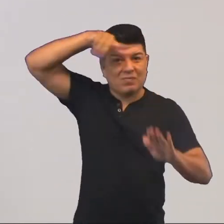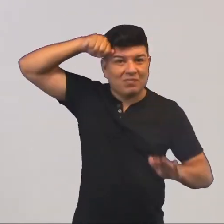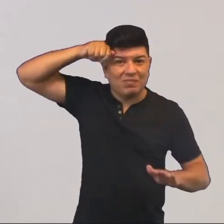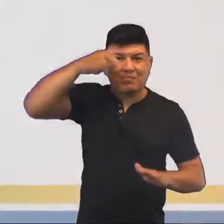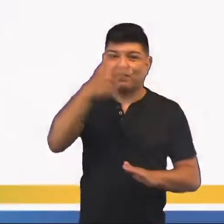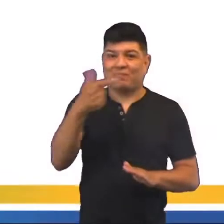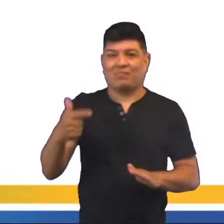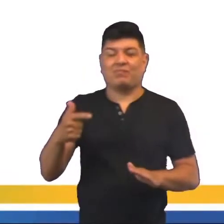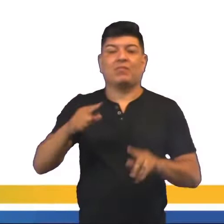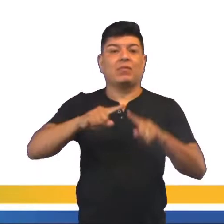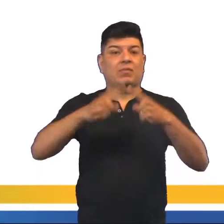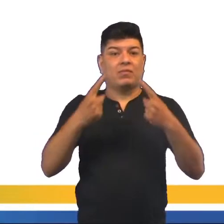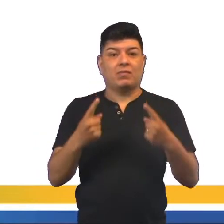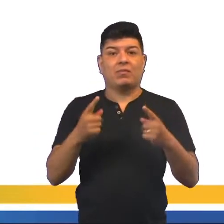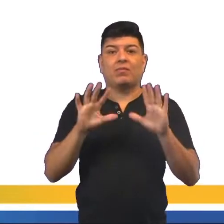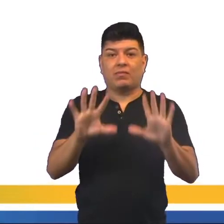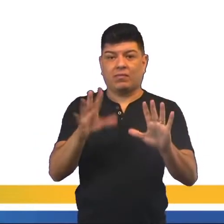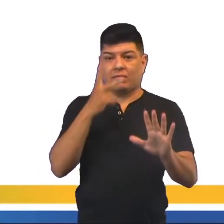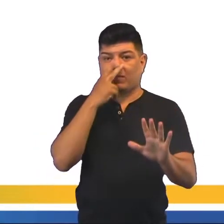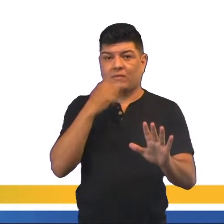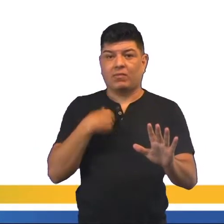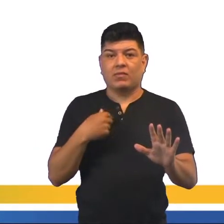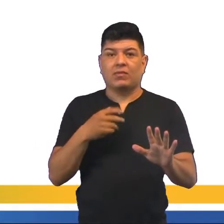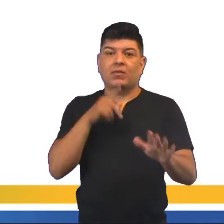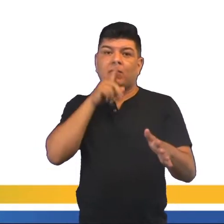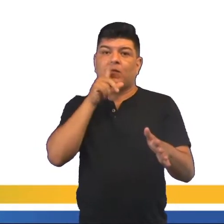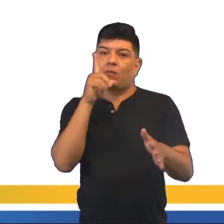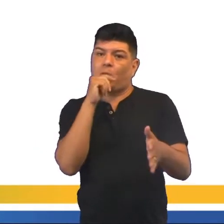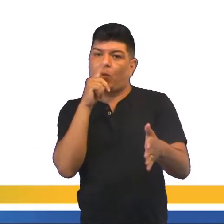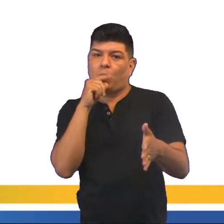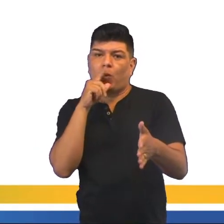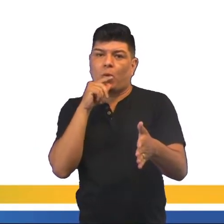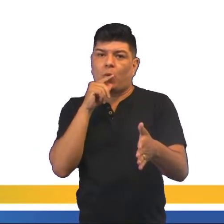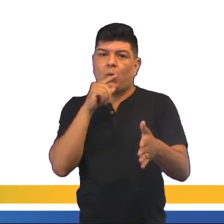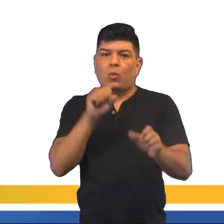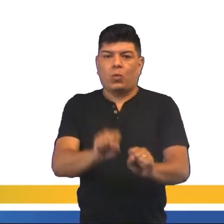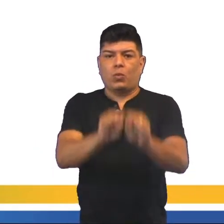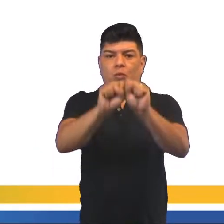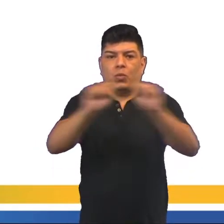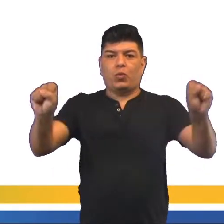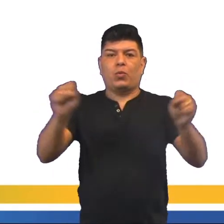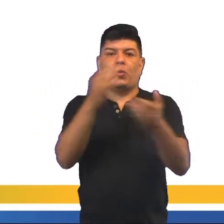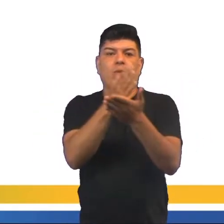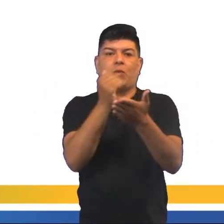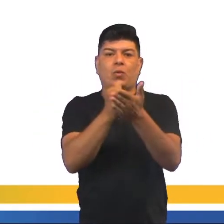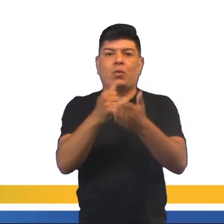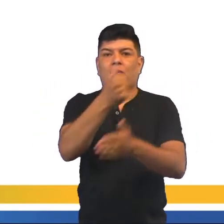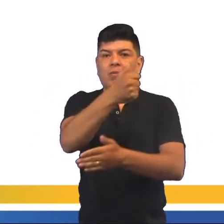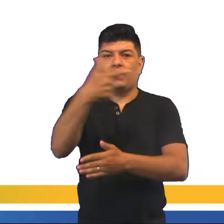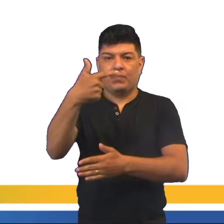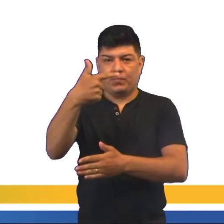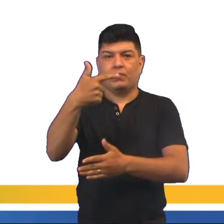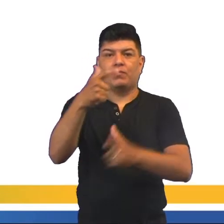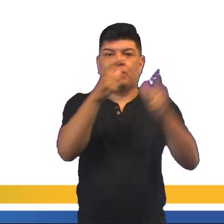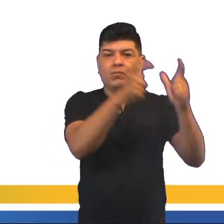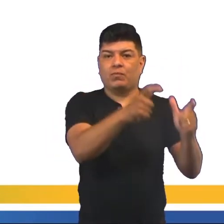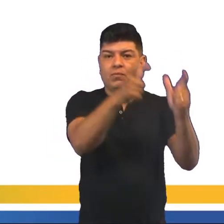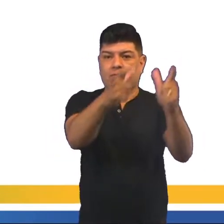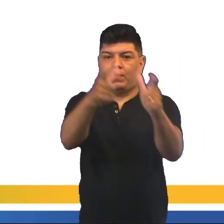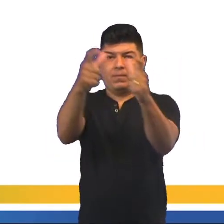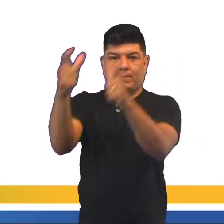realidade. Então, o sistema hídrico brasileiro, portanto, é dividido em 12